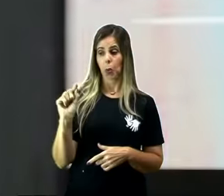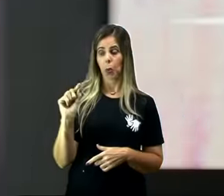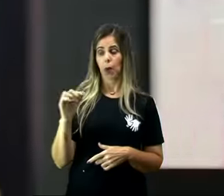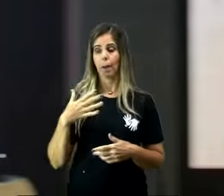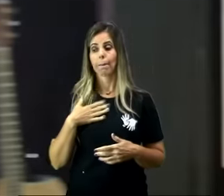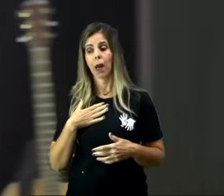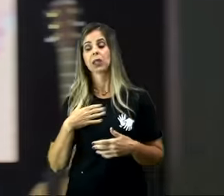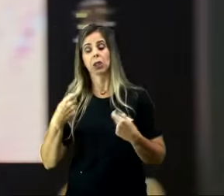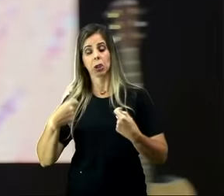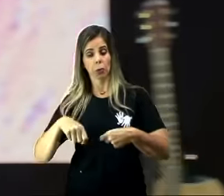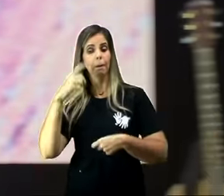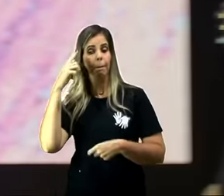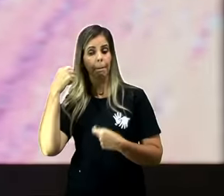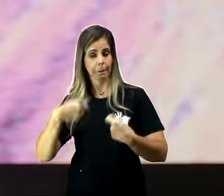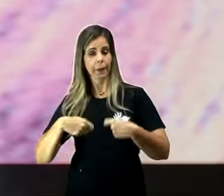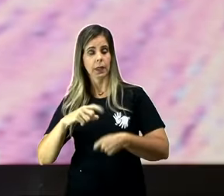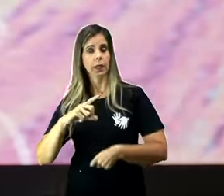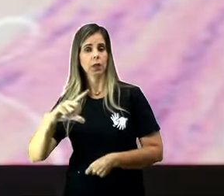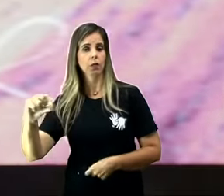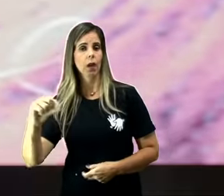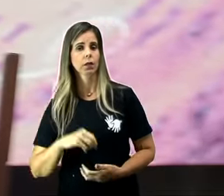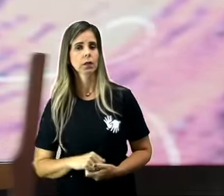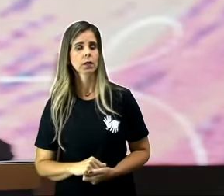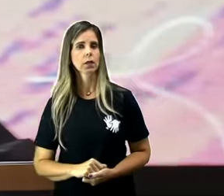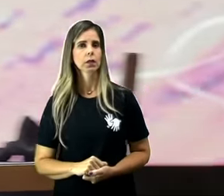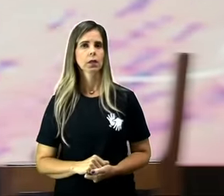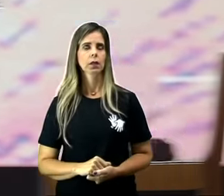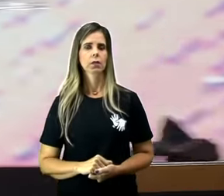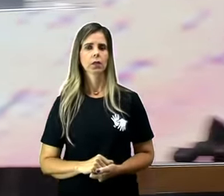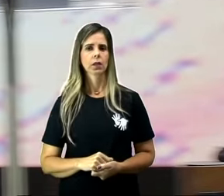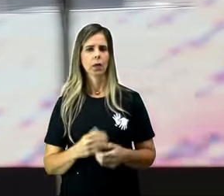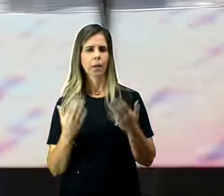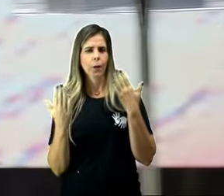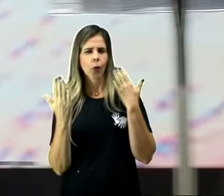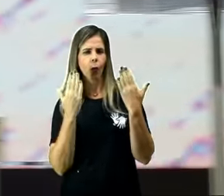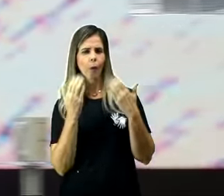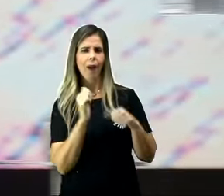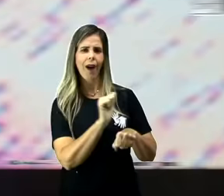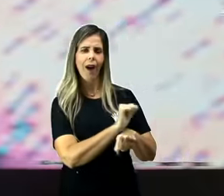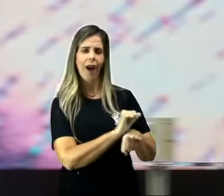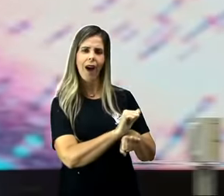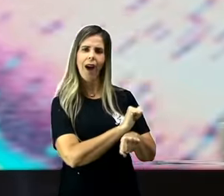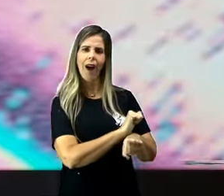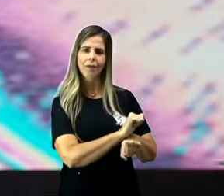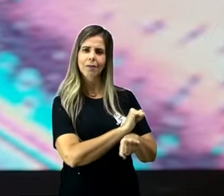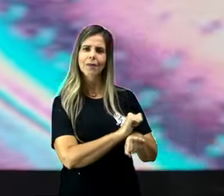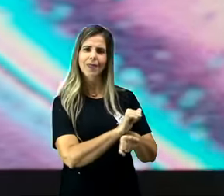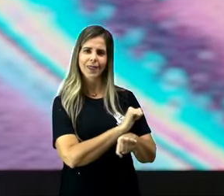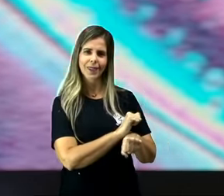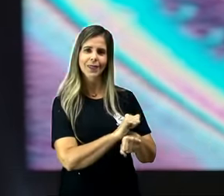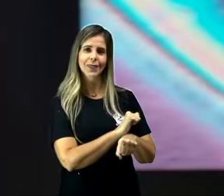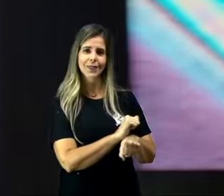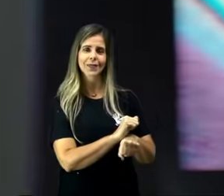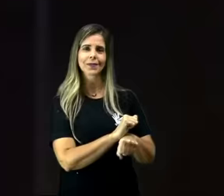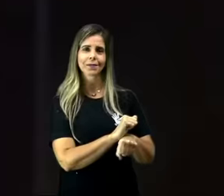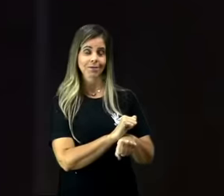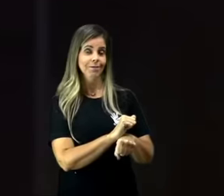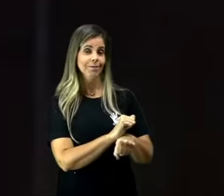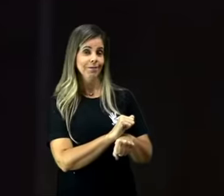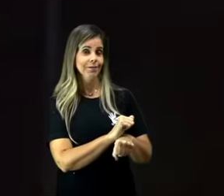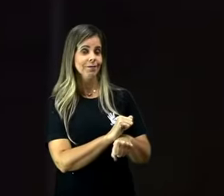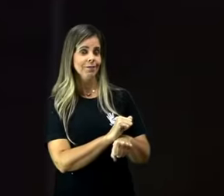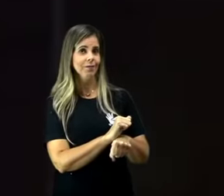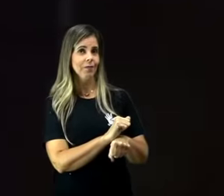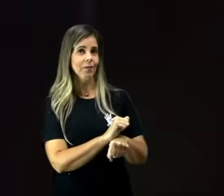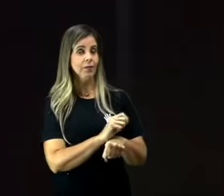sei. Tá igual Abraão, falou para eu sair. Vai ouvir minha pregação de Abraão aí, ó, que eu preguei esses dias atrás.